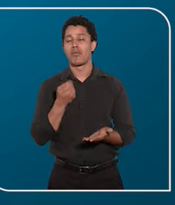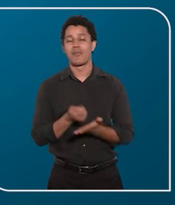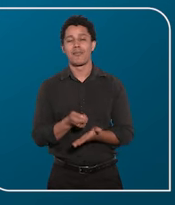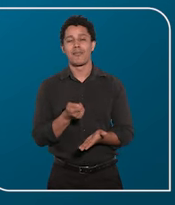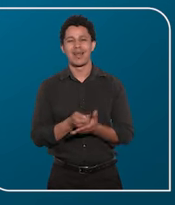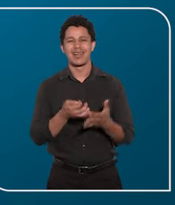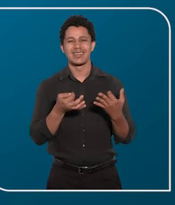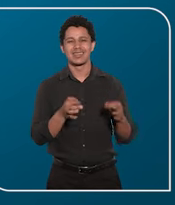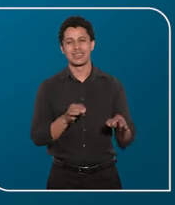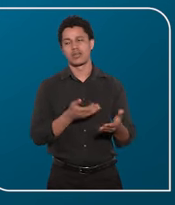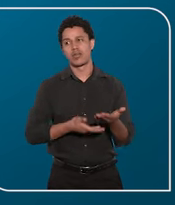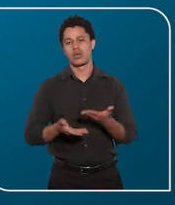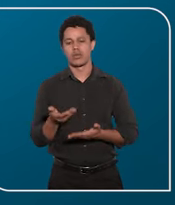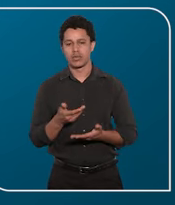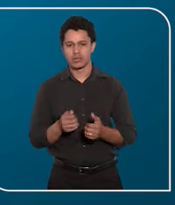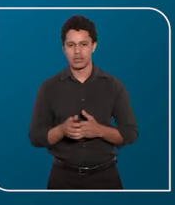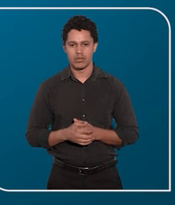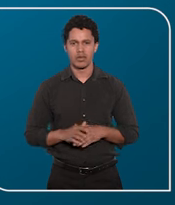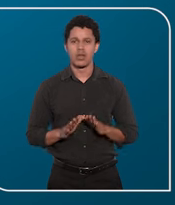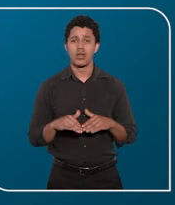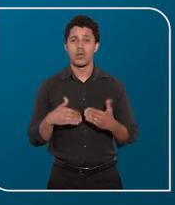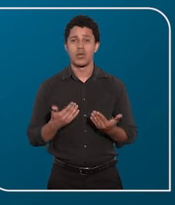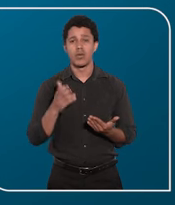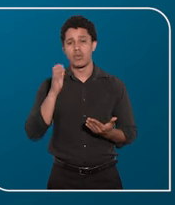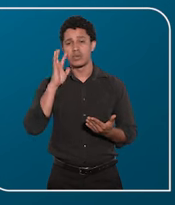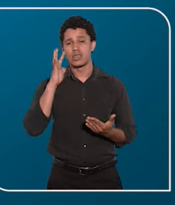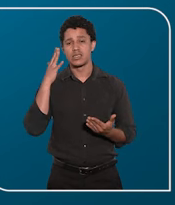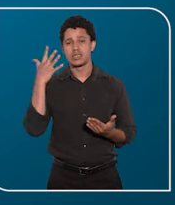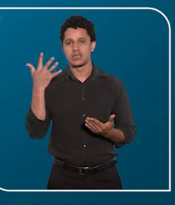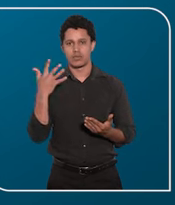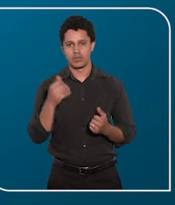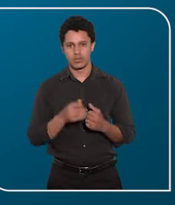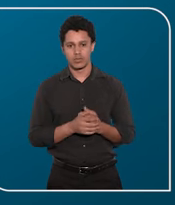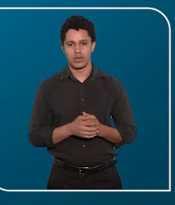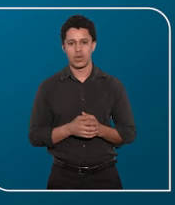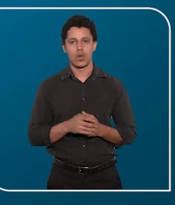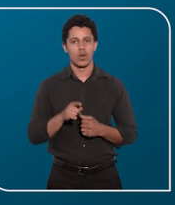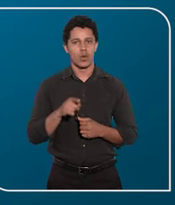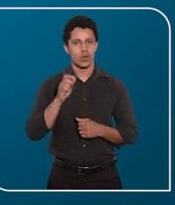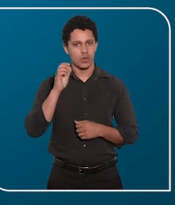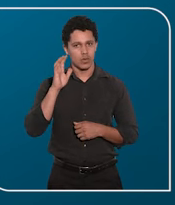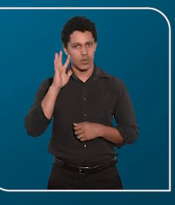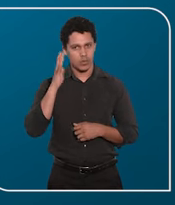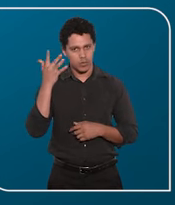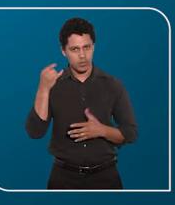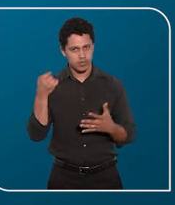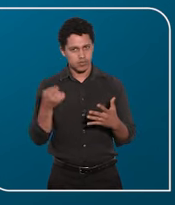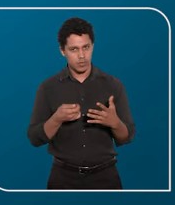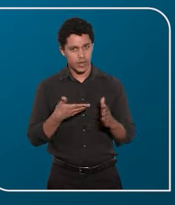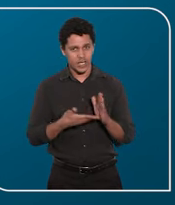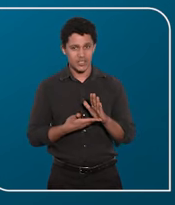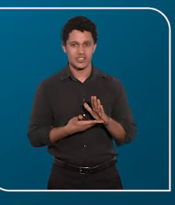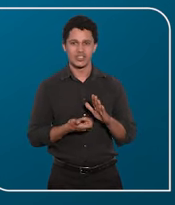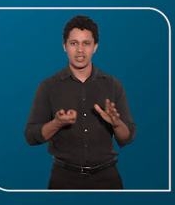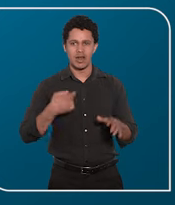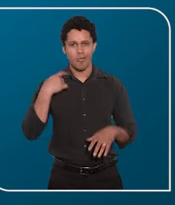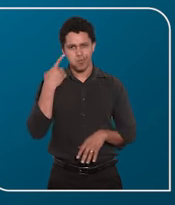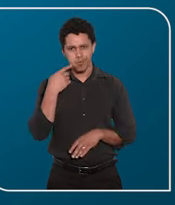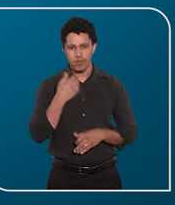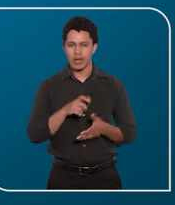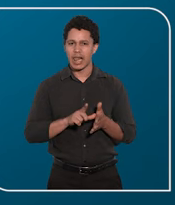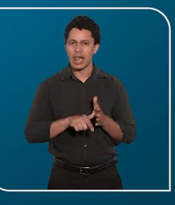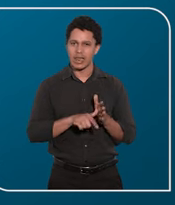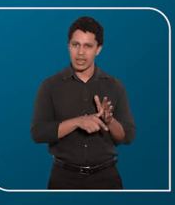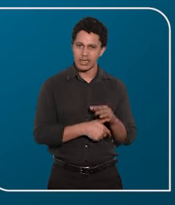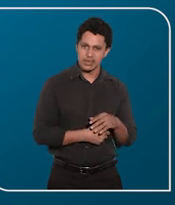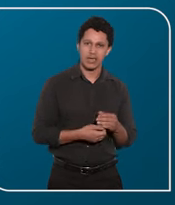essas contribuições. E qual foi a decisão do Supremo? O Supremo entendeu que para suspender o advogado atrasado das